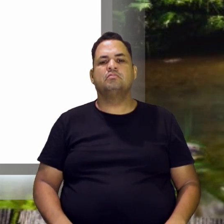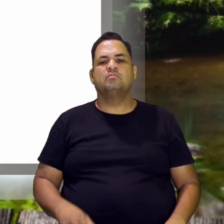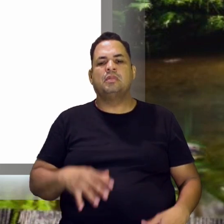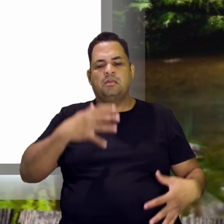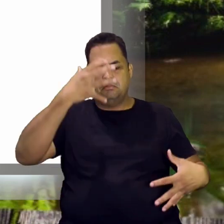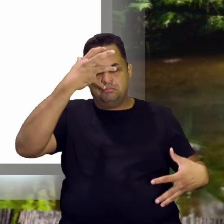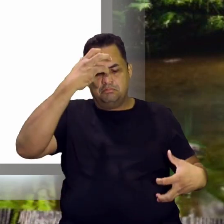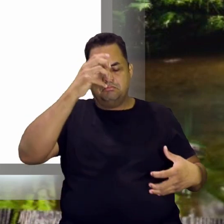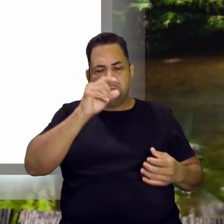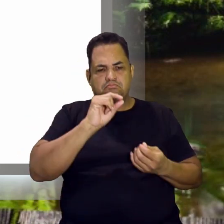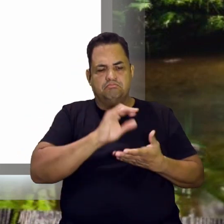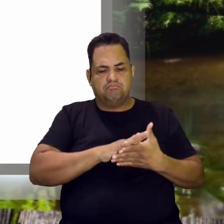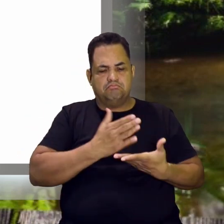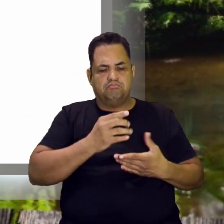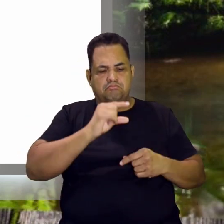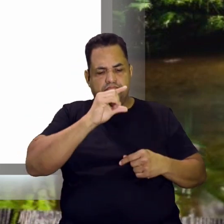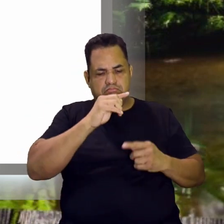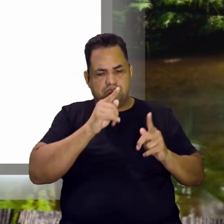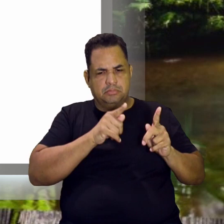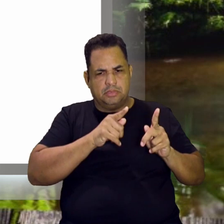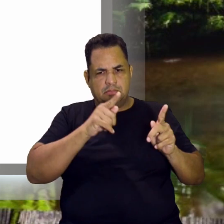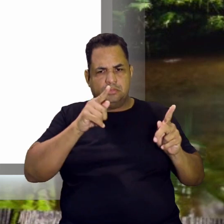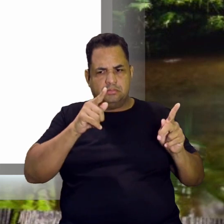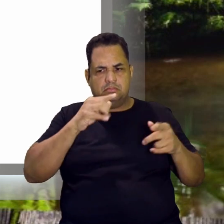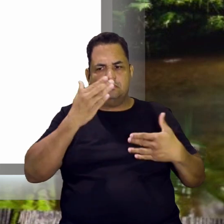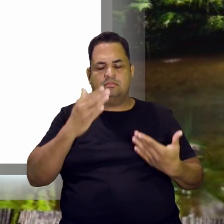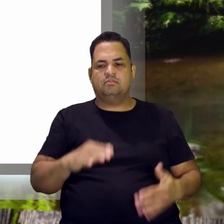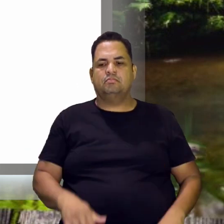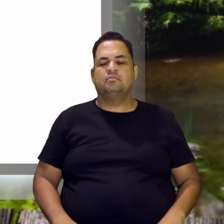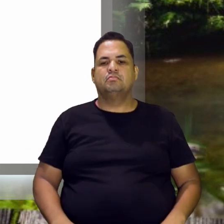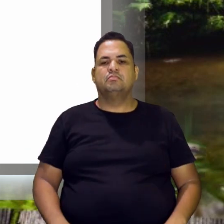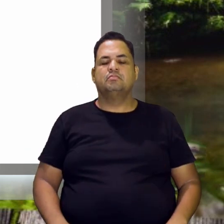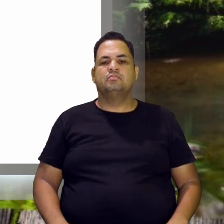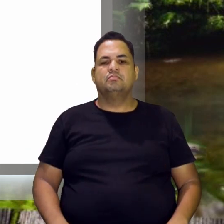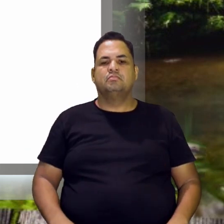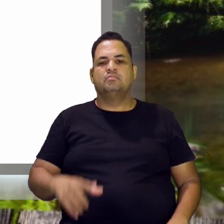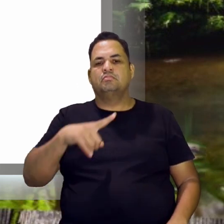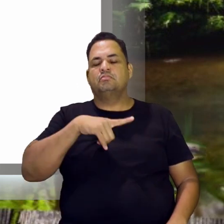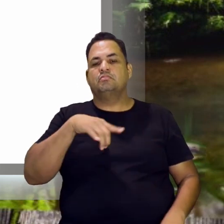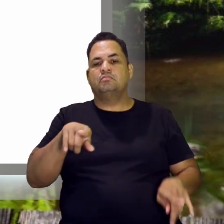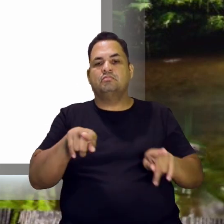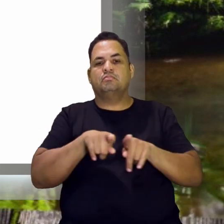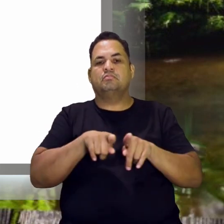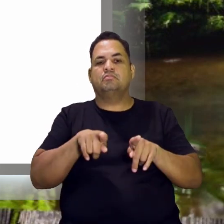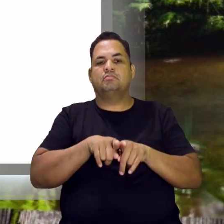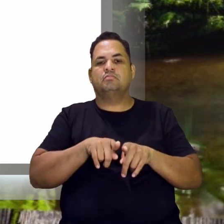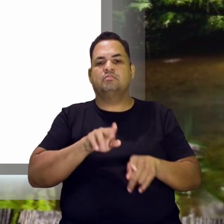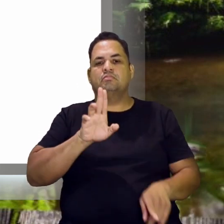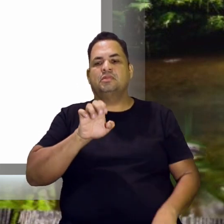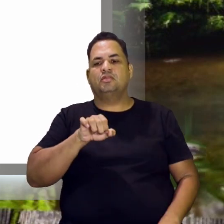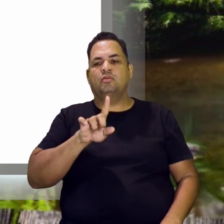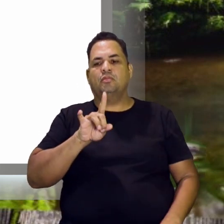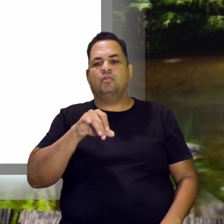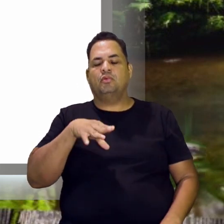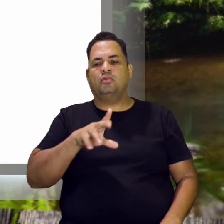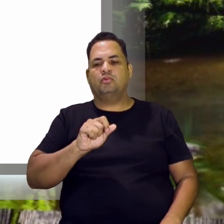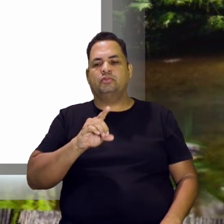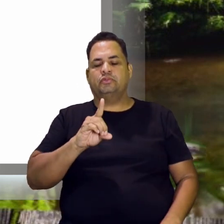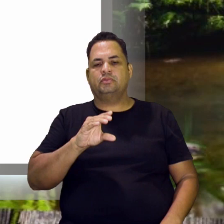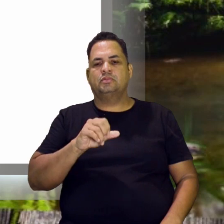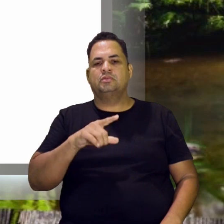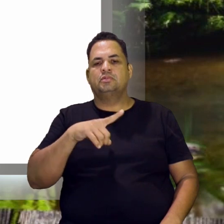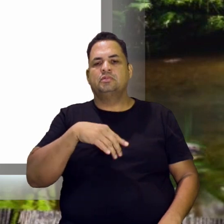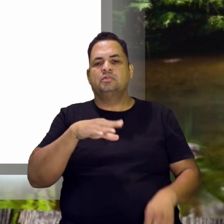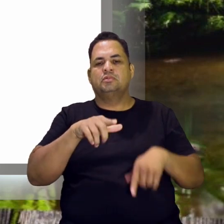pequeno e médio porte, né? De tamanho grande também. Mas a gente tem também os entomólogos. Os entomólogos,